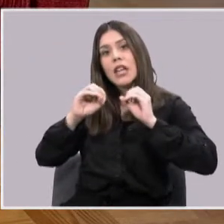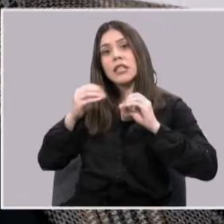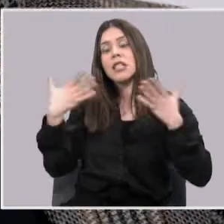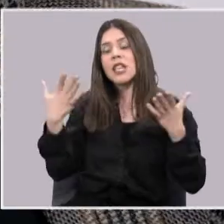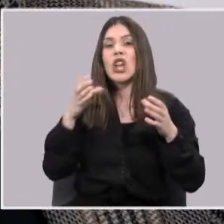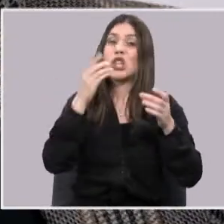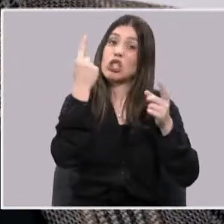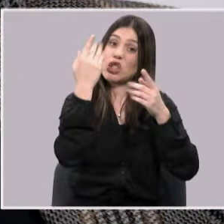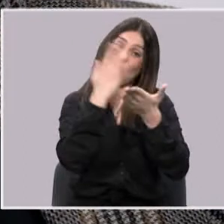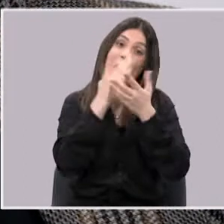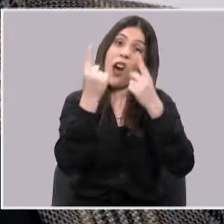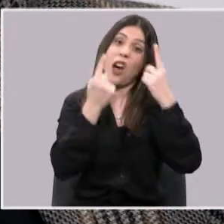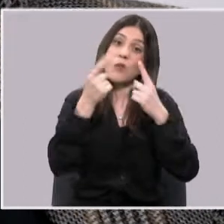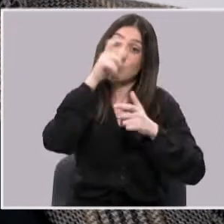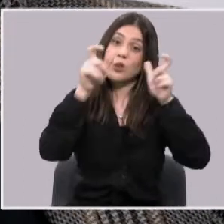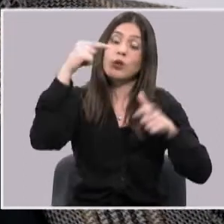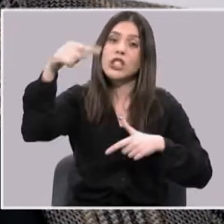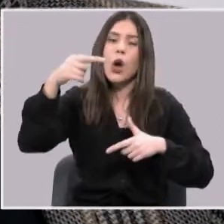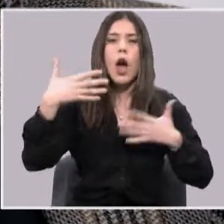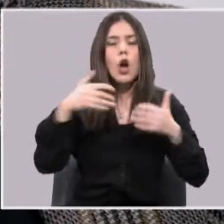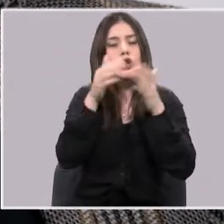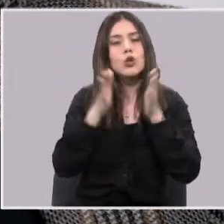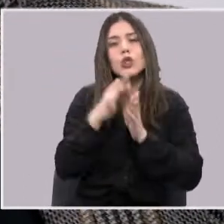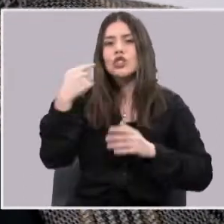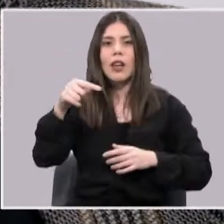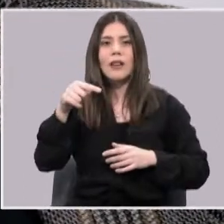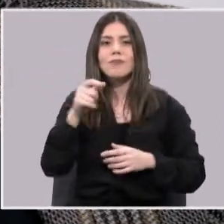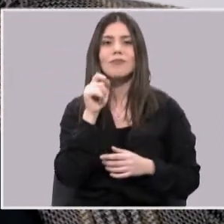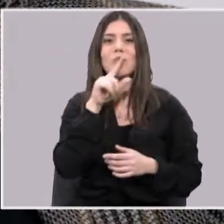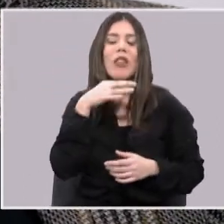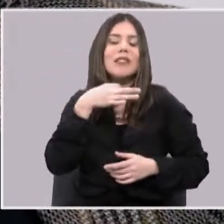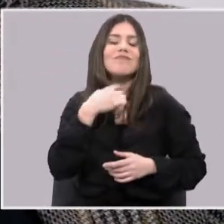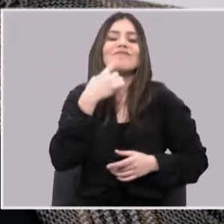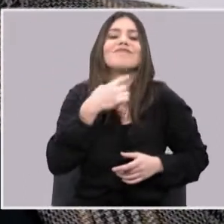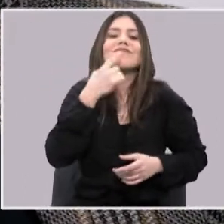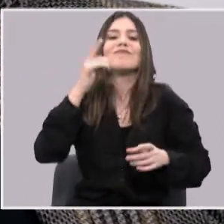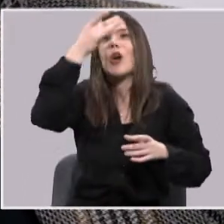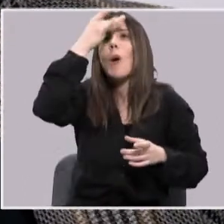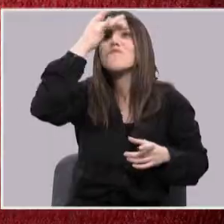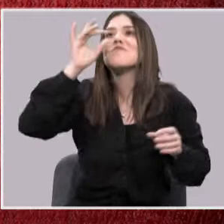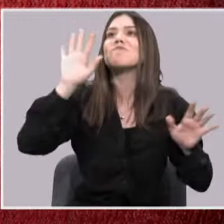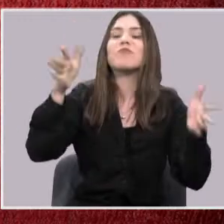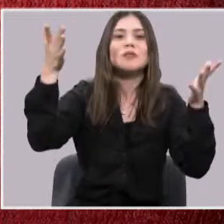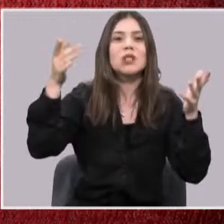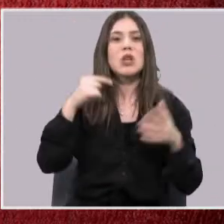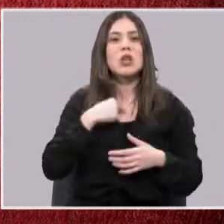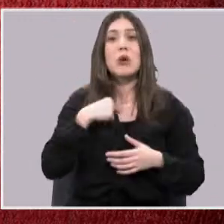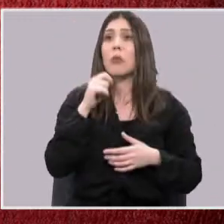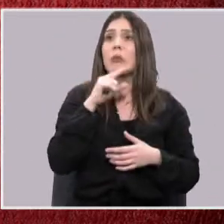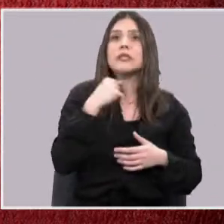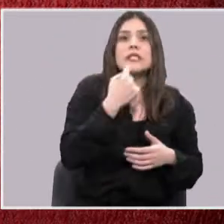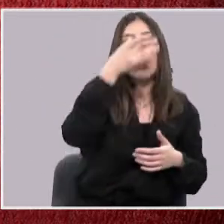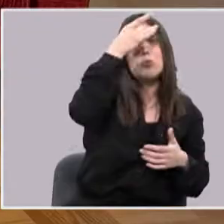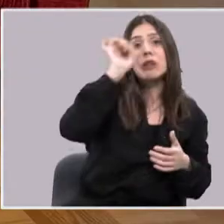era apenas um privilégio de uma casta, terem acesso ao espaço público e poderem dar a sua opinião. Hoje em dia qualquer pessoa pode